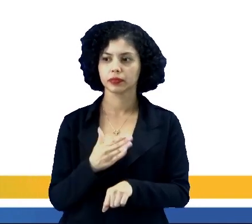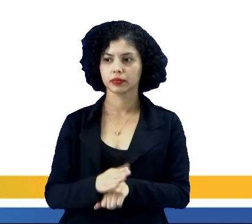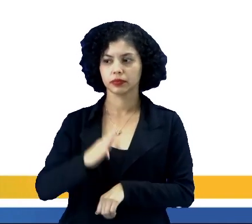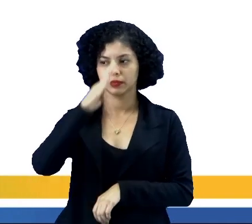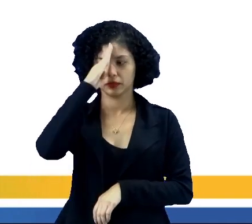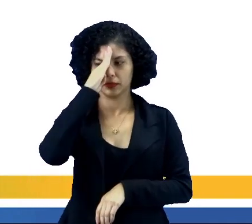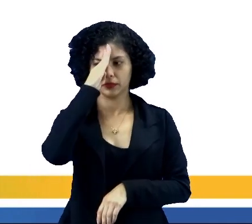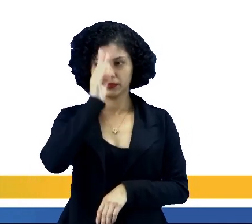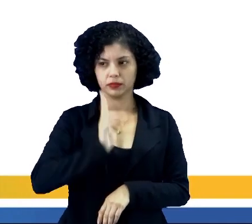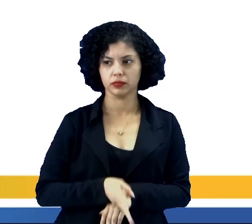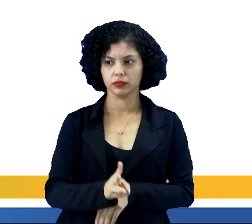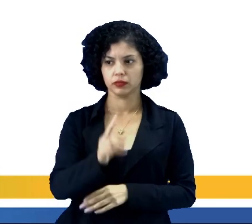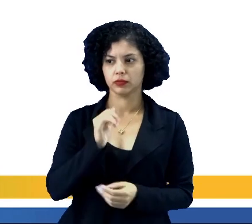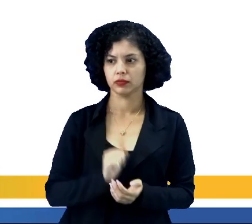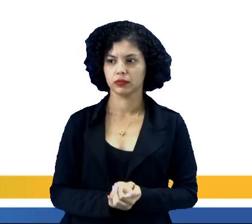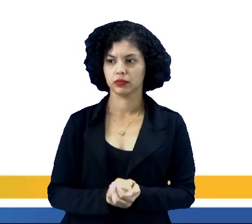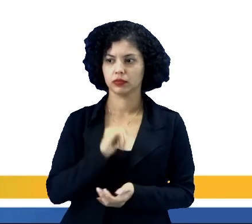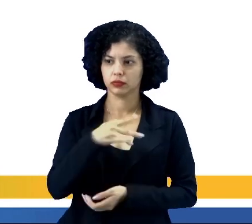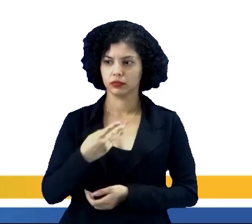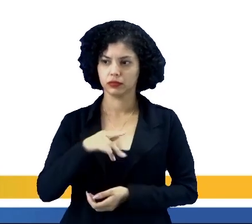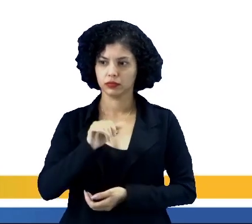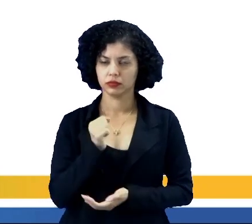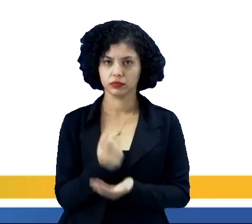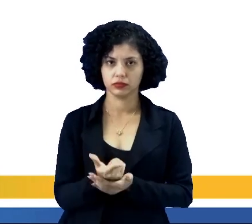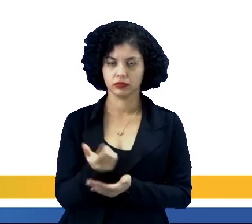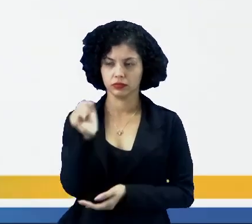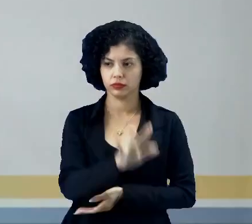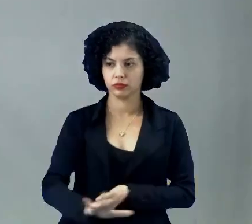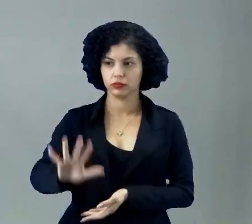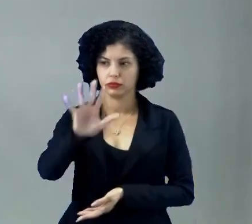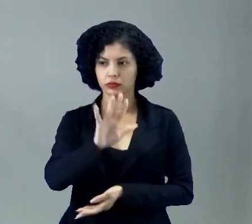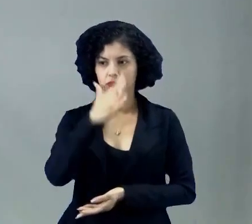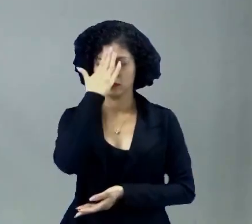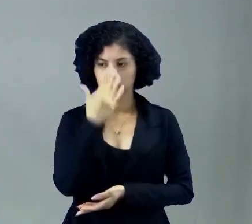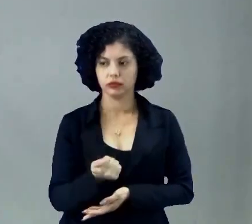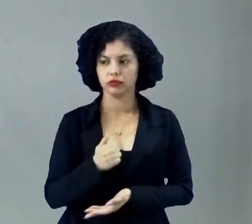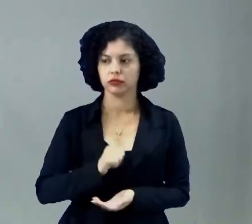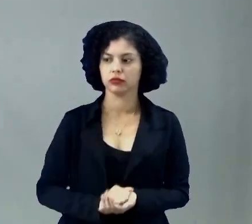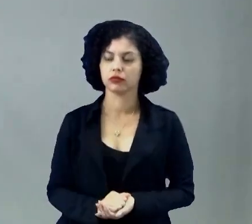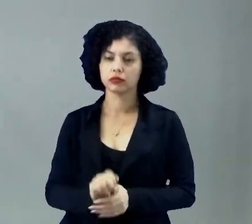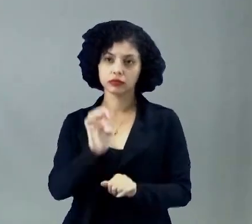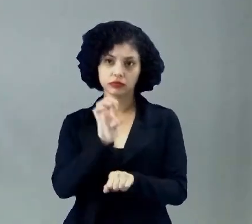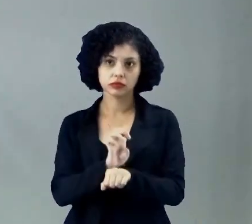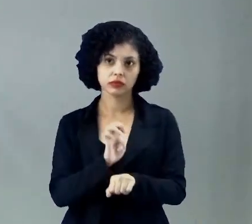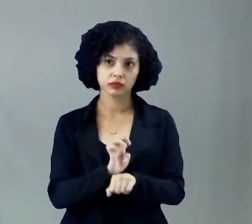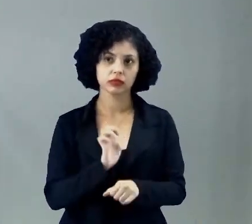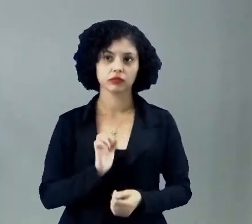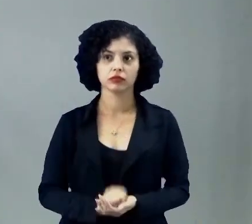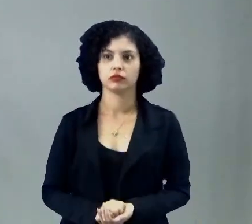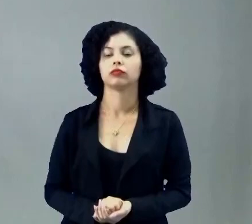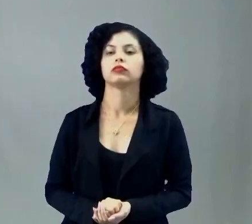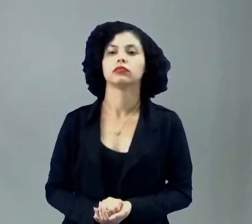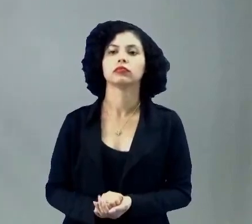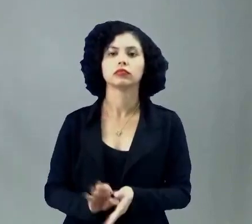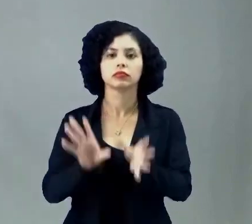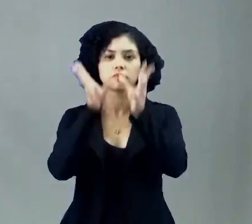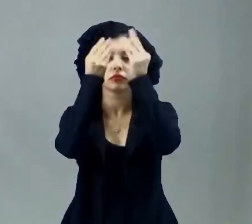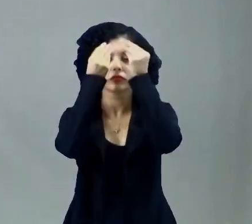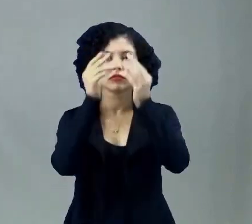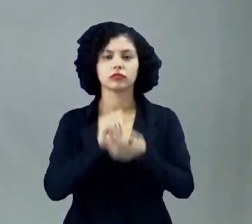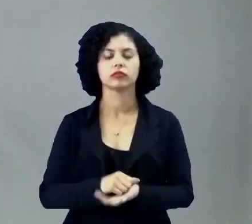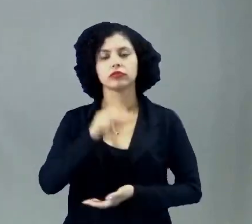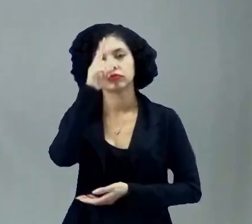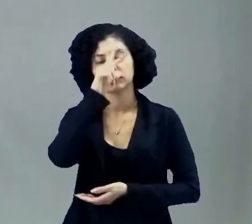Exército permanente, imposto nacional. Nós sabemos que o Estado, e é interessante frisar um